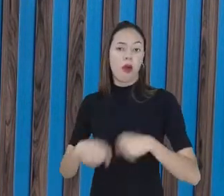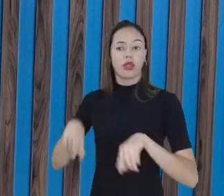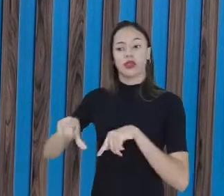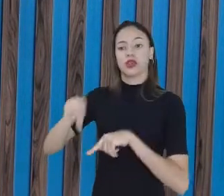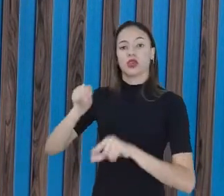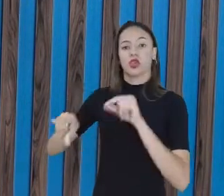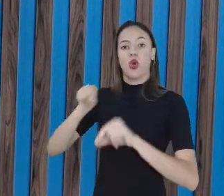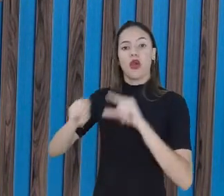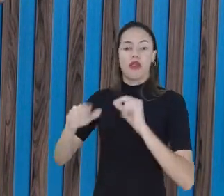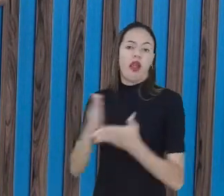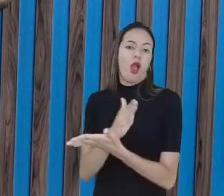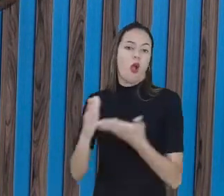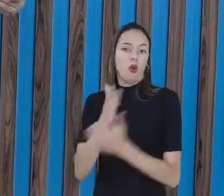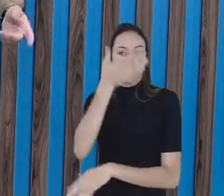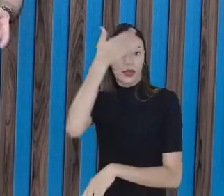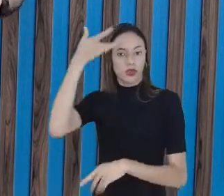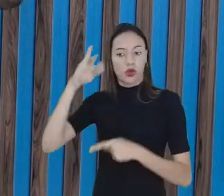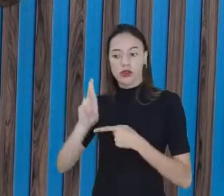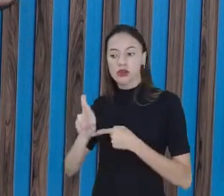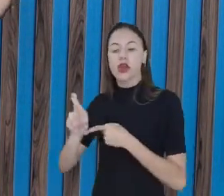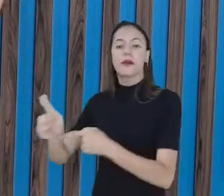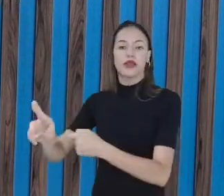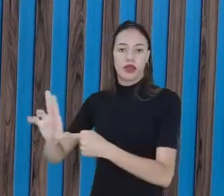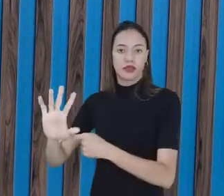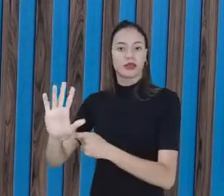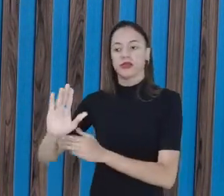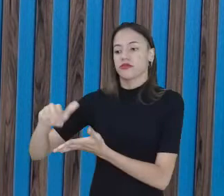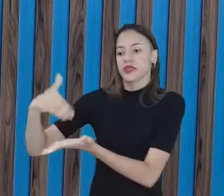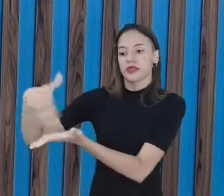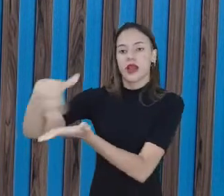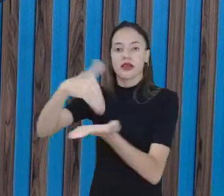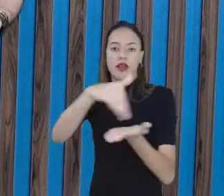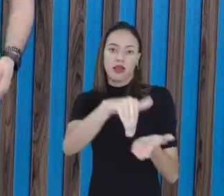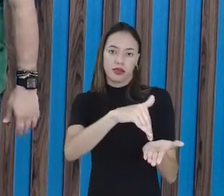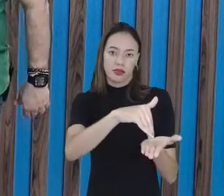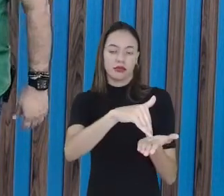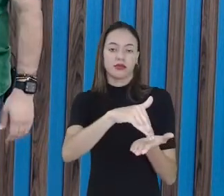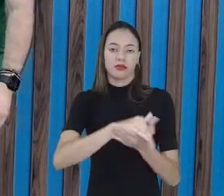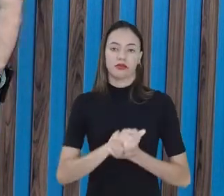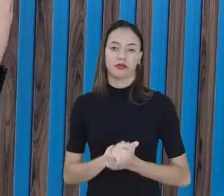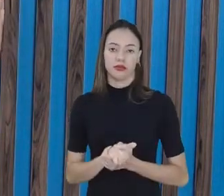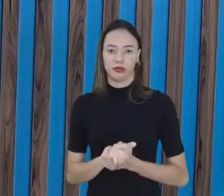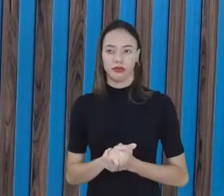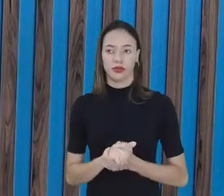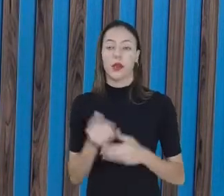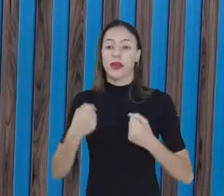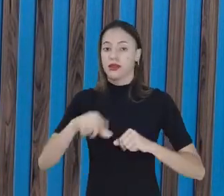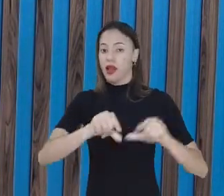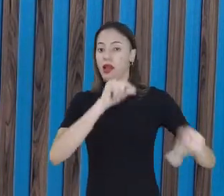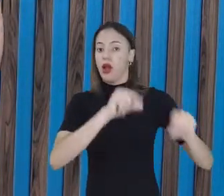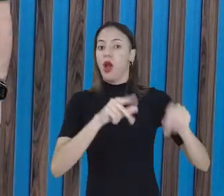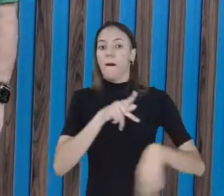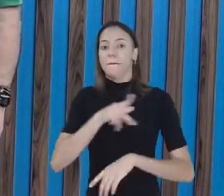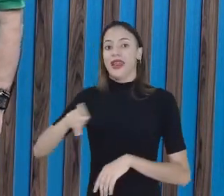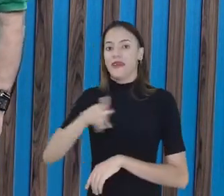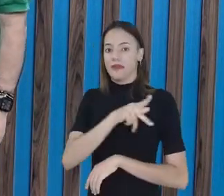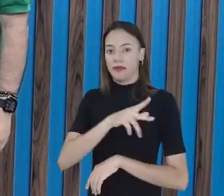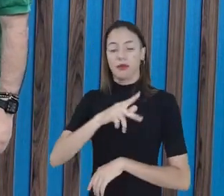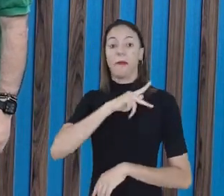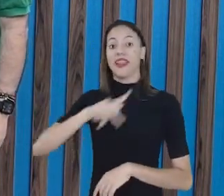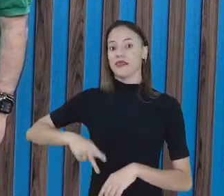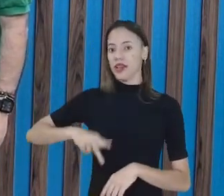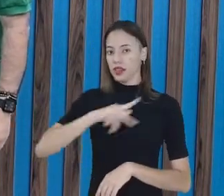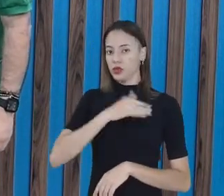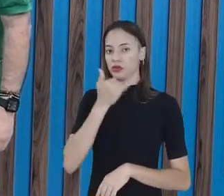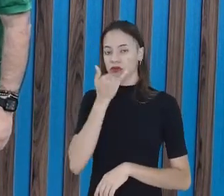certo, nomes para ocupar secretarias, né, ali indicados pelo prefeito ou prefeita, né?